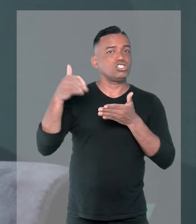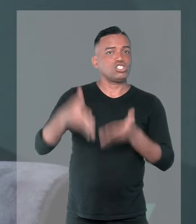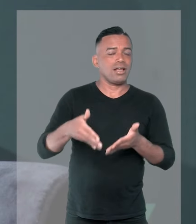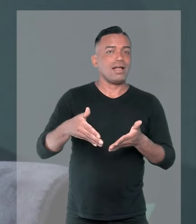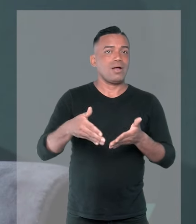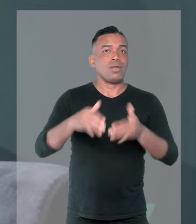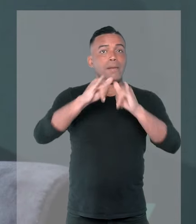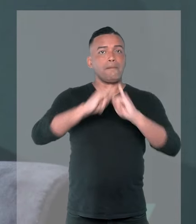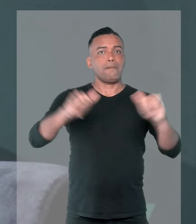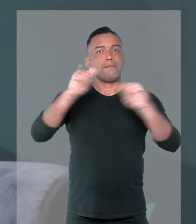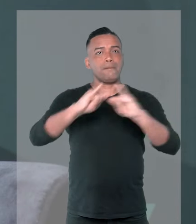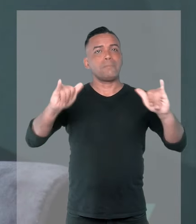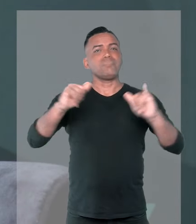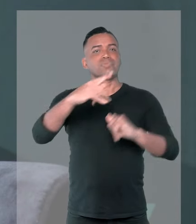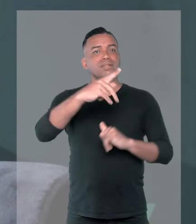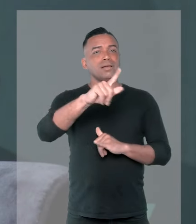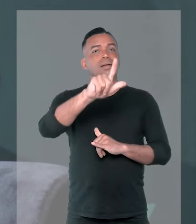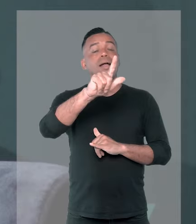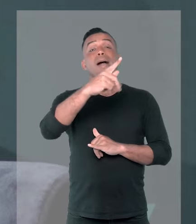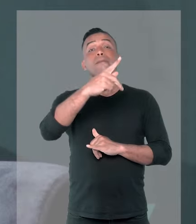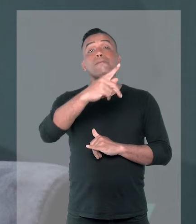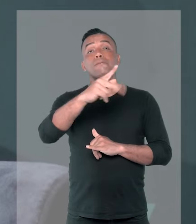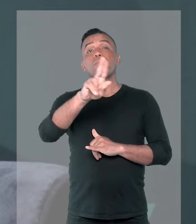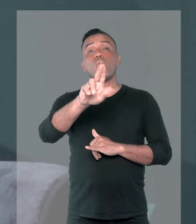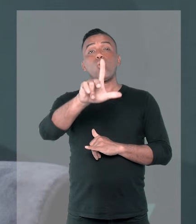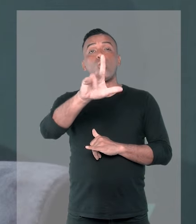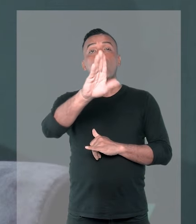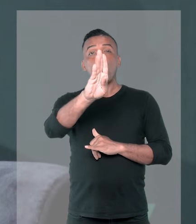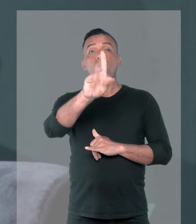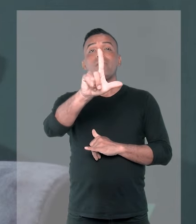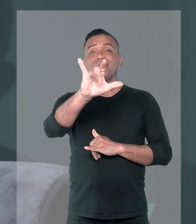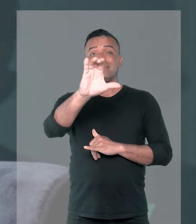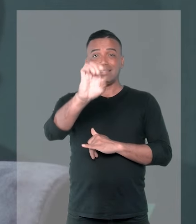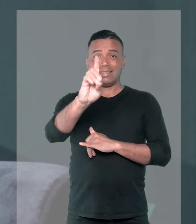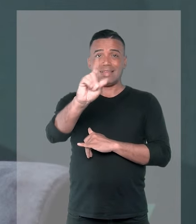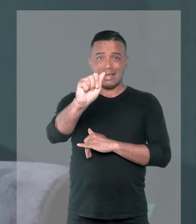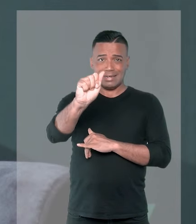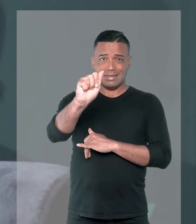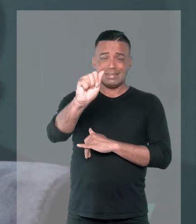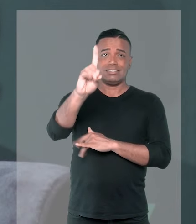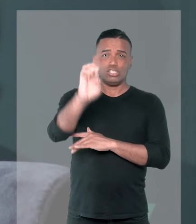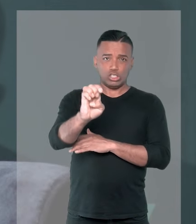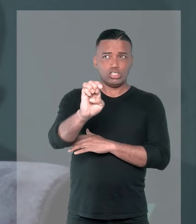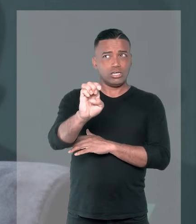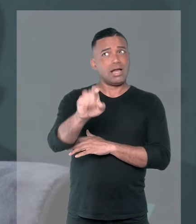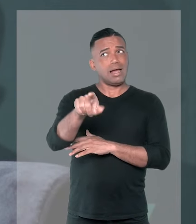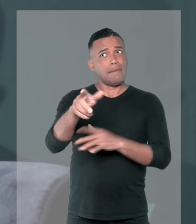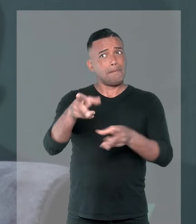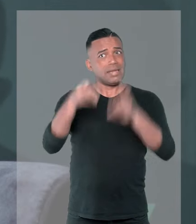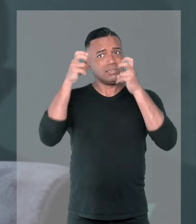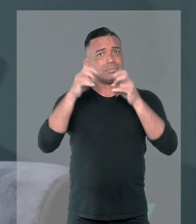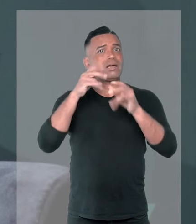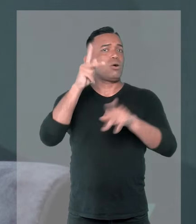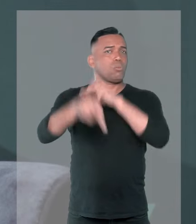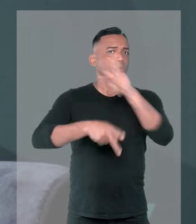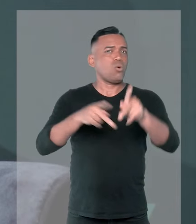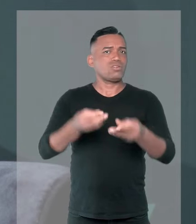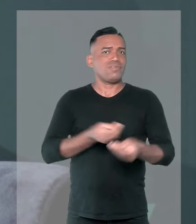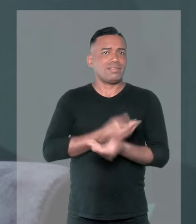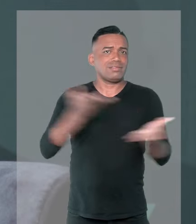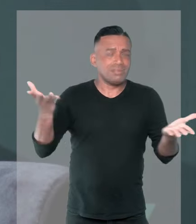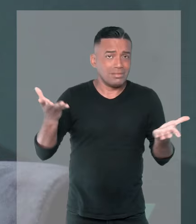publicidade que é a parte do marketing que dá ao público a no do que você tem para entregar para resolver problemas dele